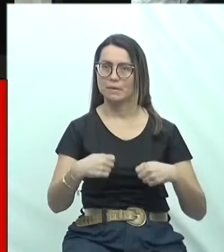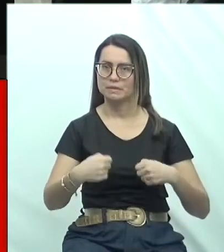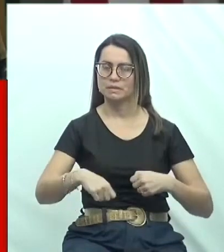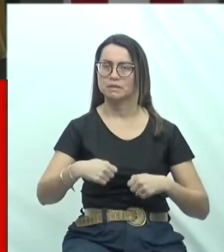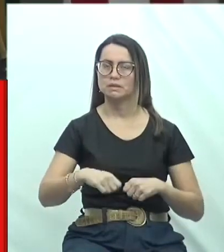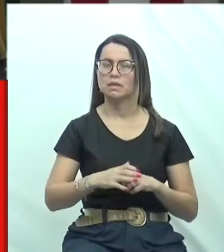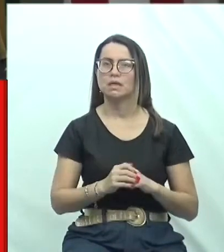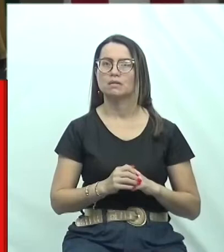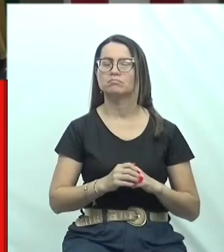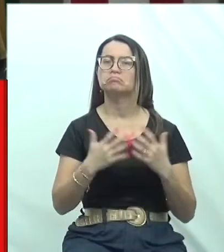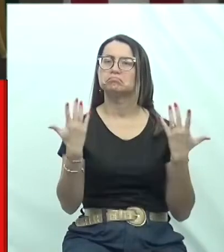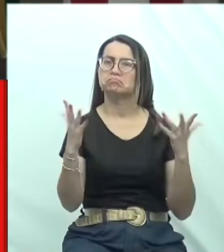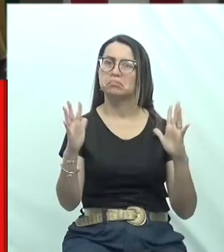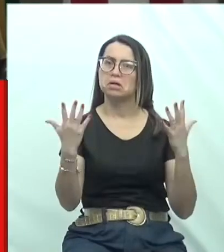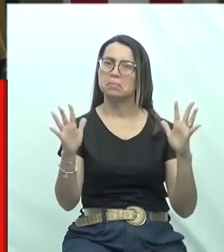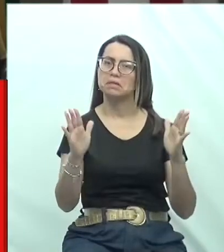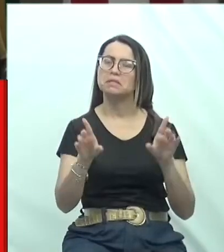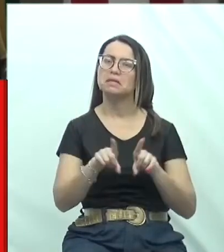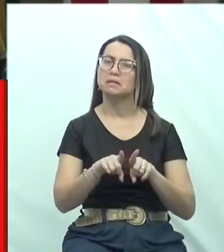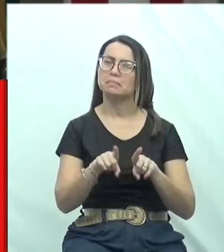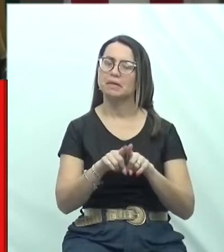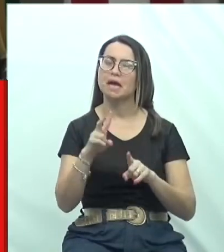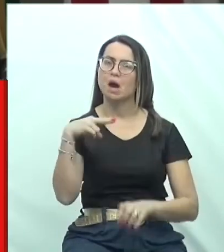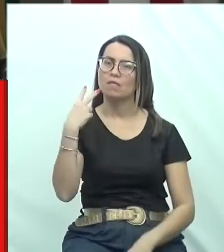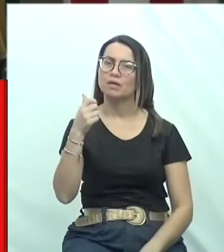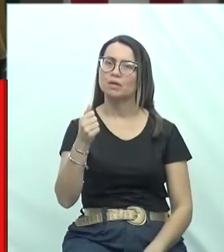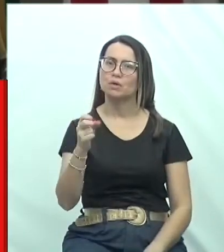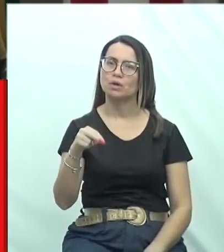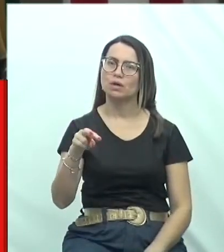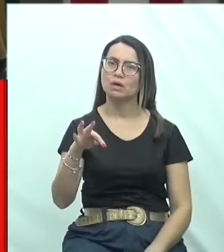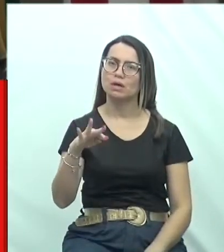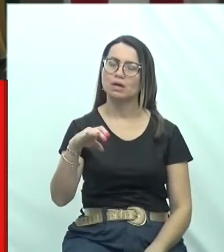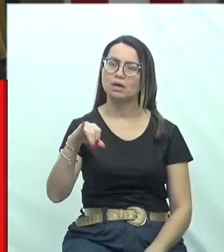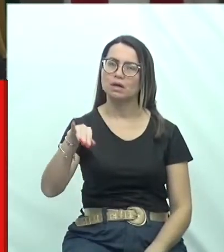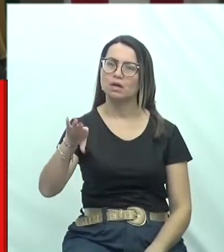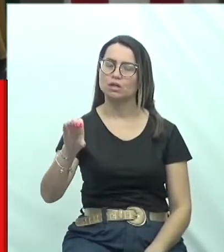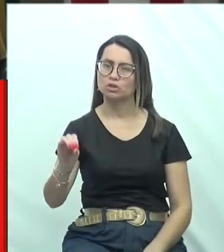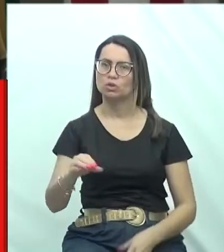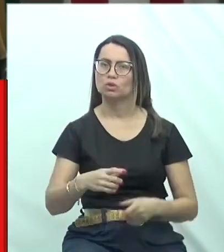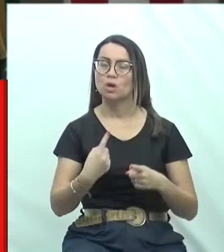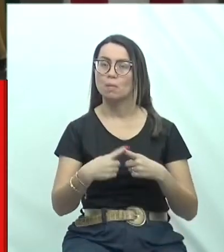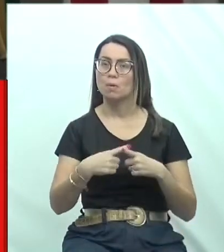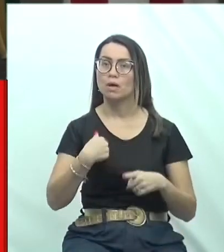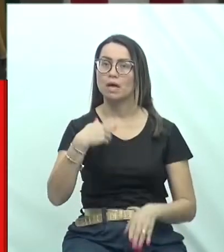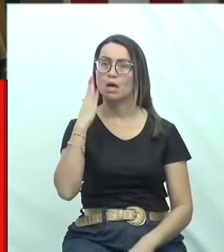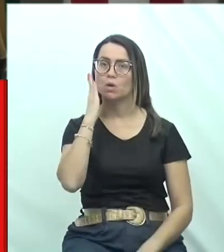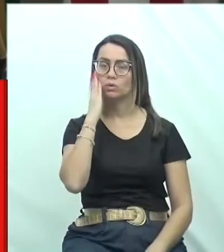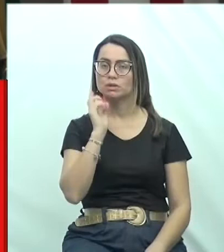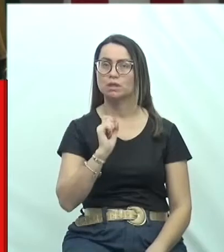prioridade, elogiar, dar parabéns aí ao vereador Antônio, porque eu sei também